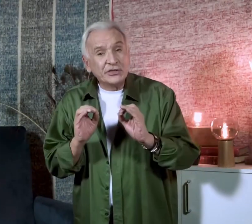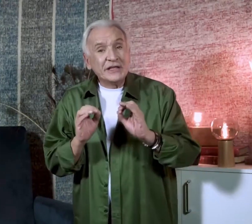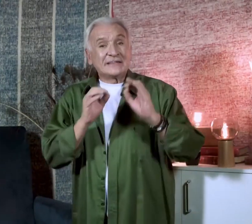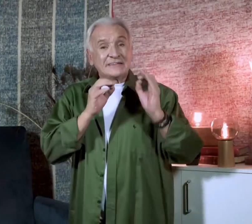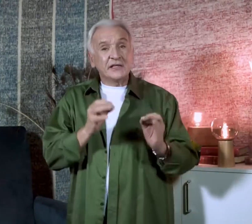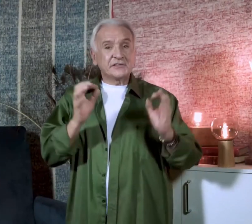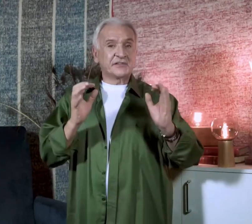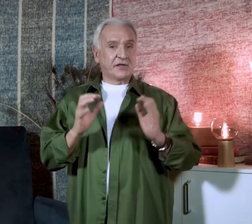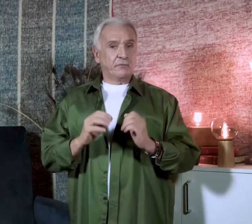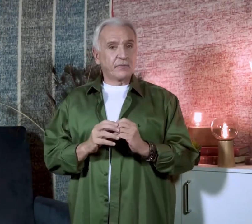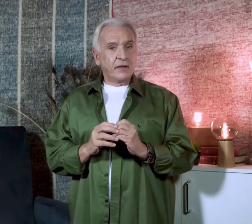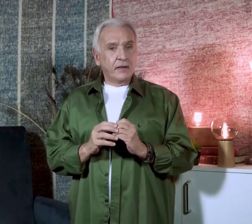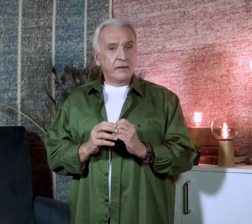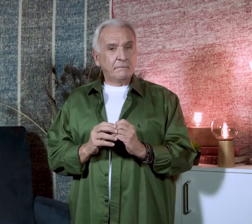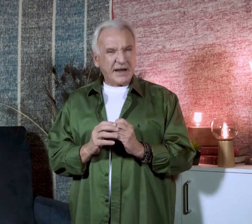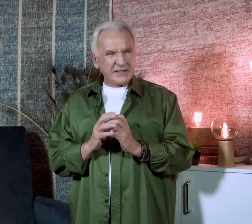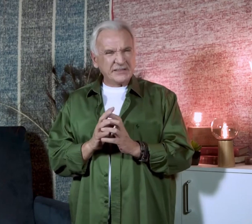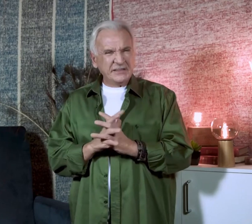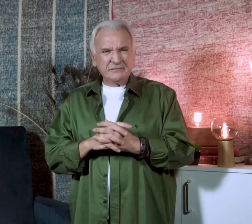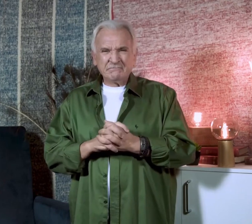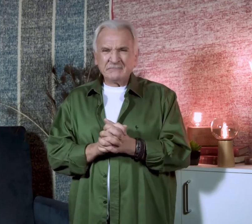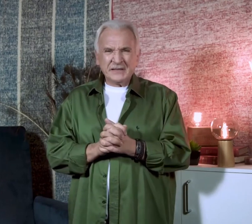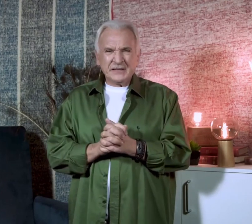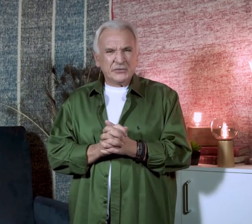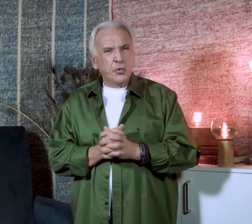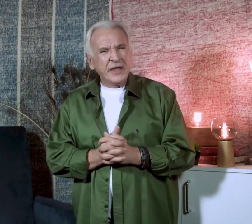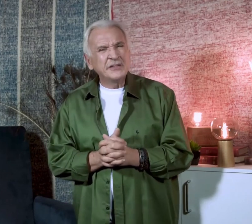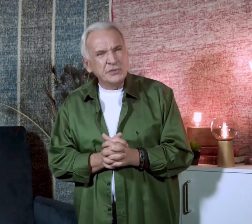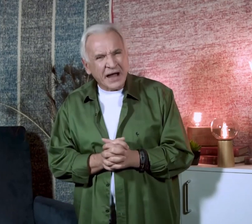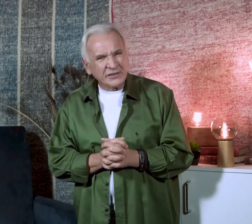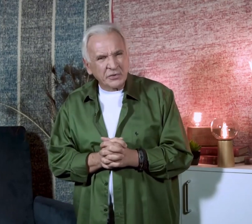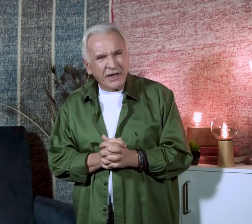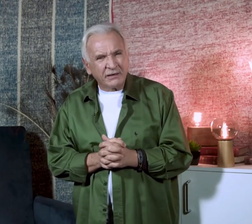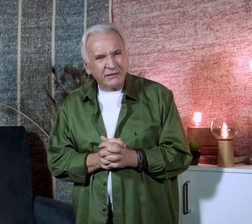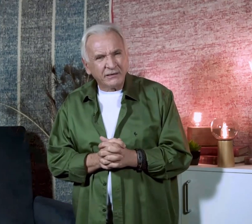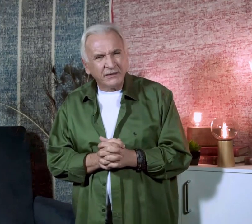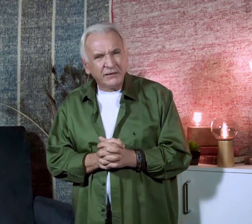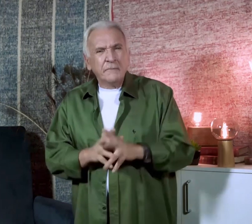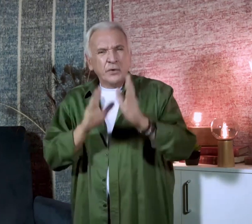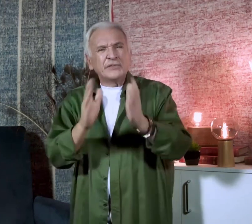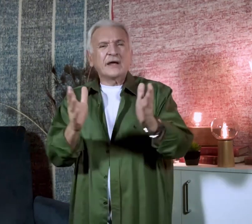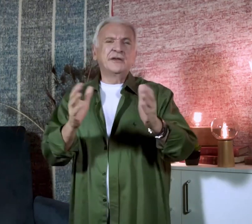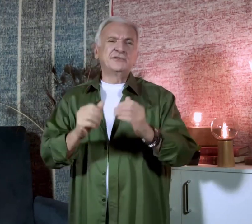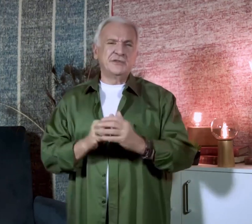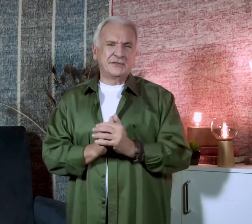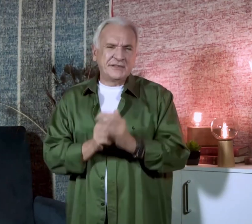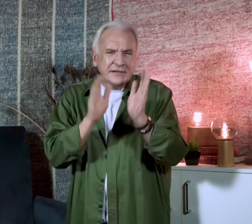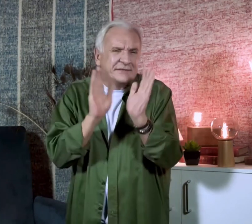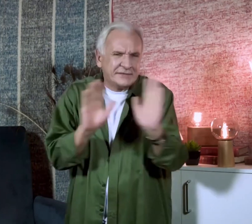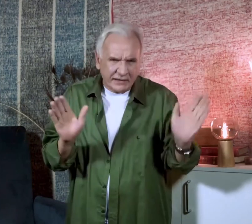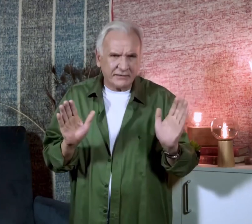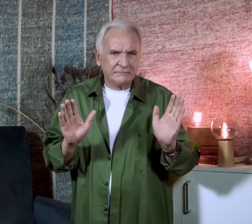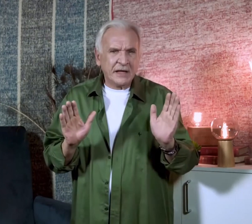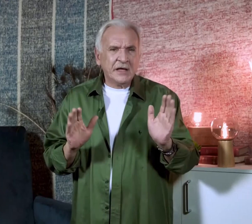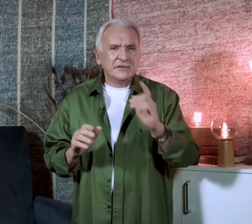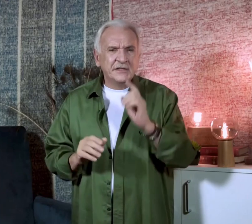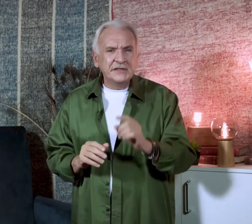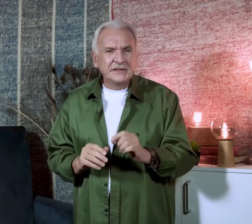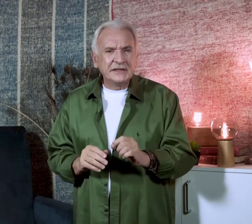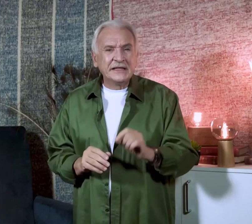você imagine a sensação. Parece doer demais, não é? Pois acredite, se